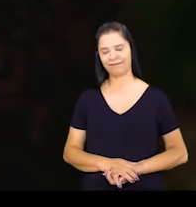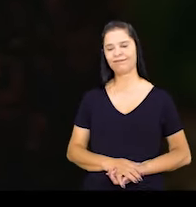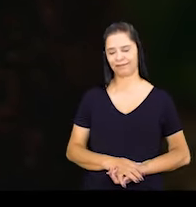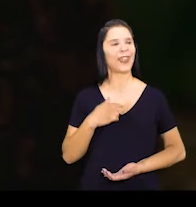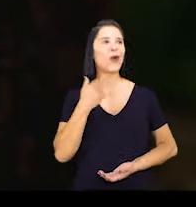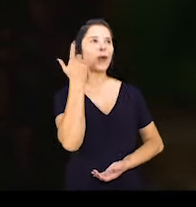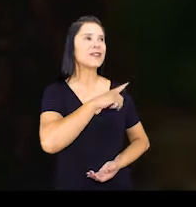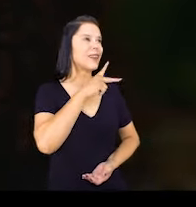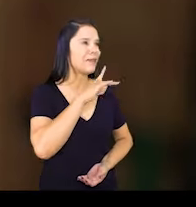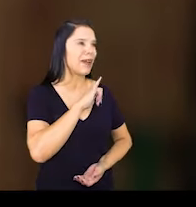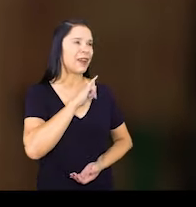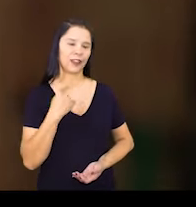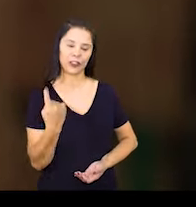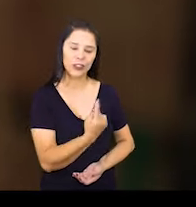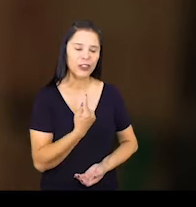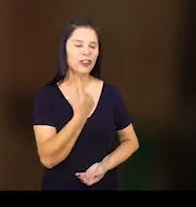Eu consegui, pai.